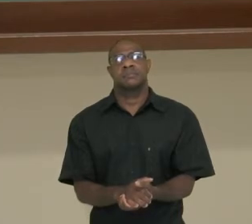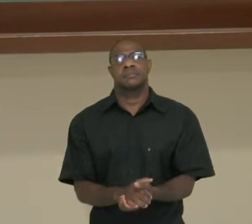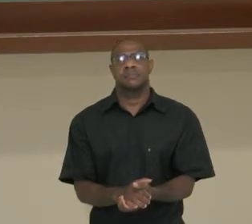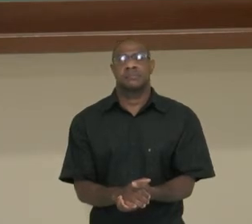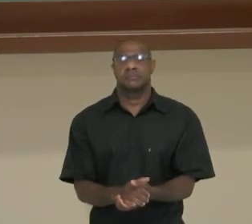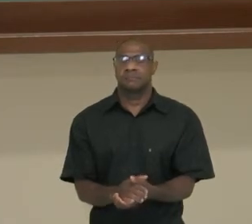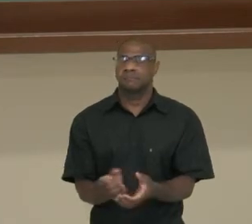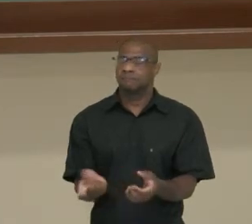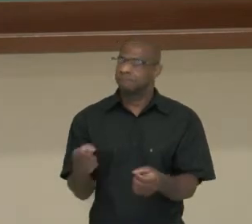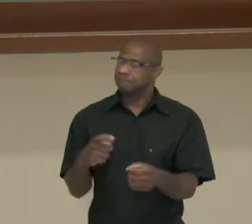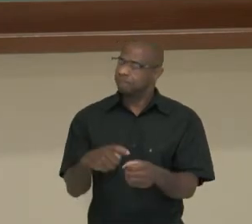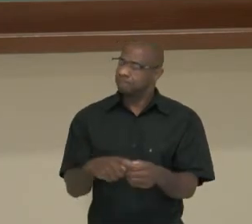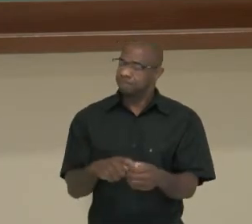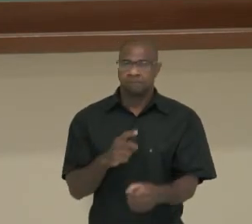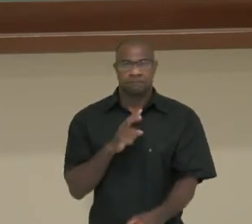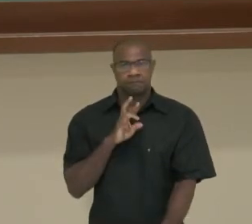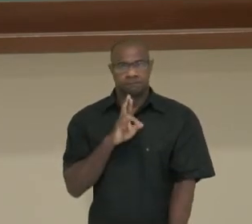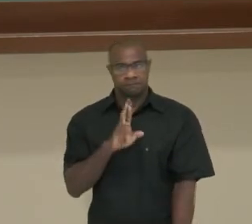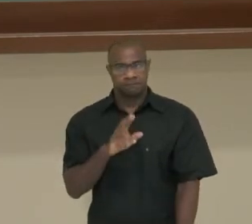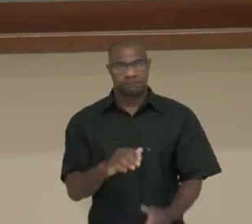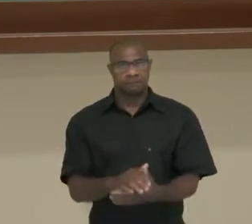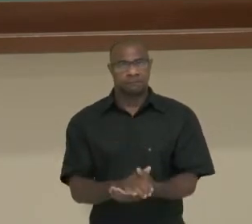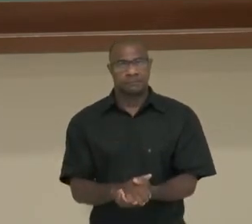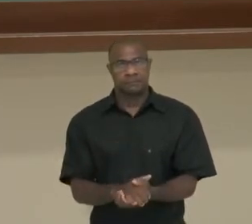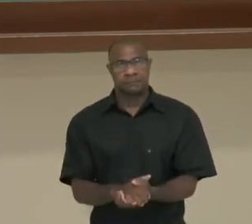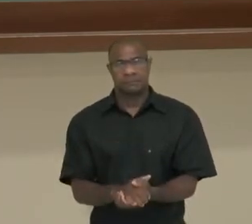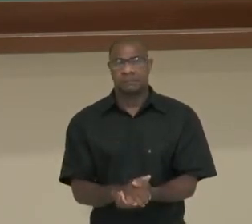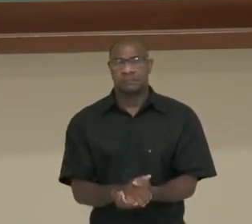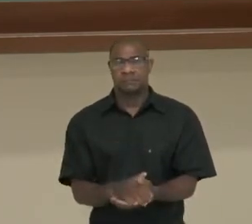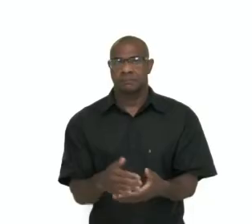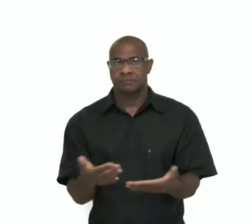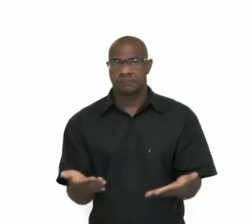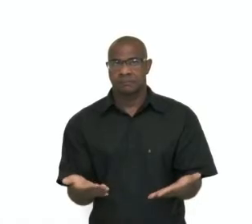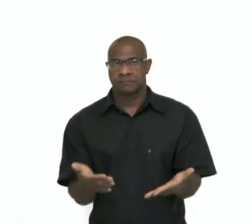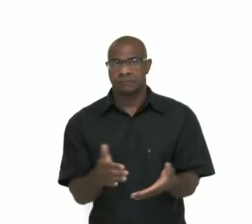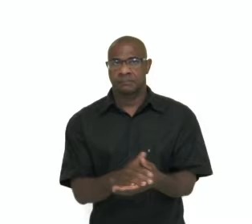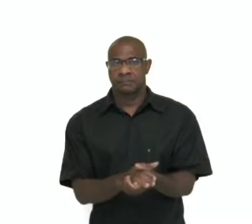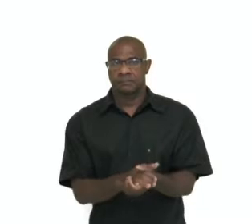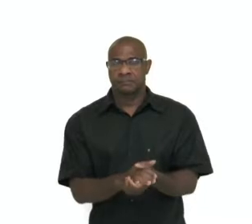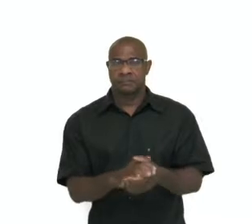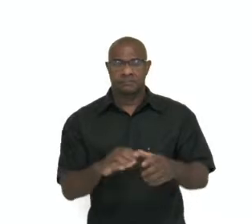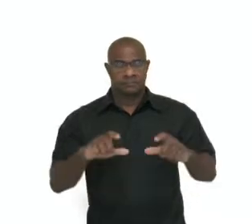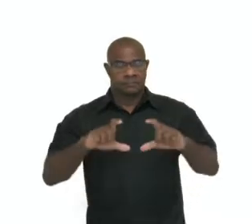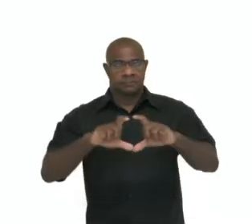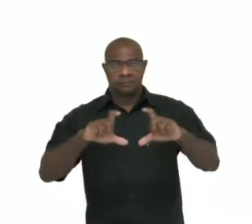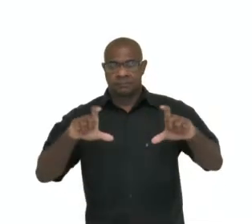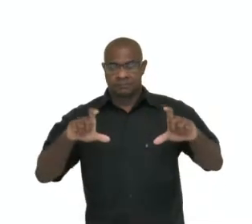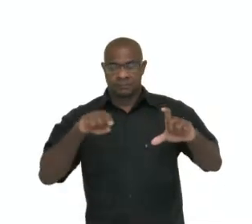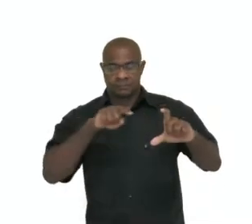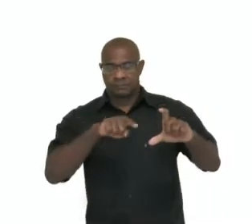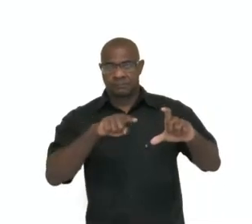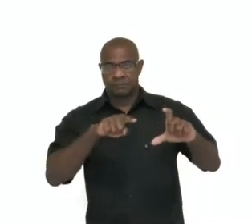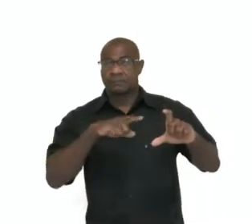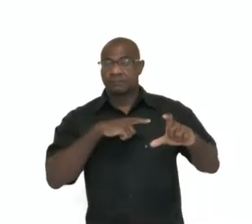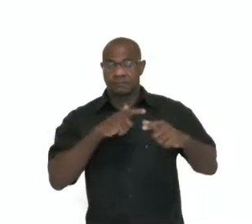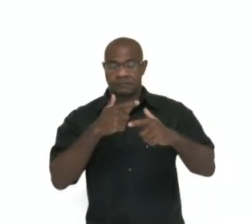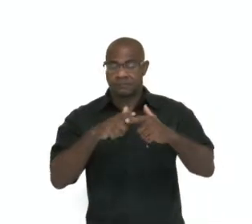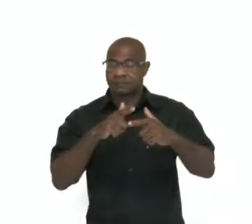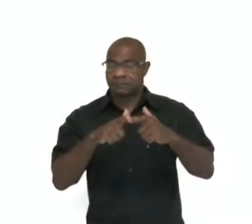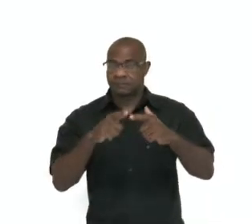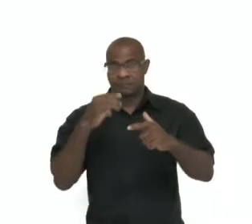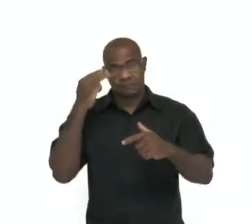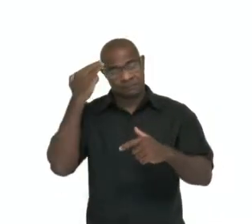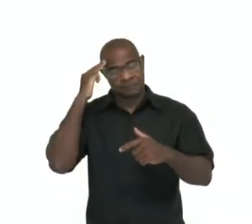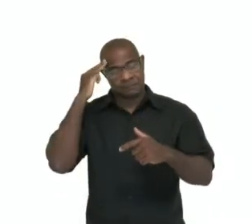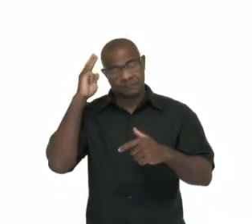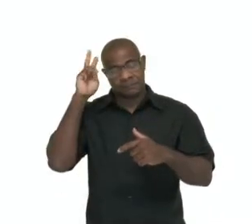Voltei gabaritar contigo a questão, olha só. O trecho traz a problemática da memória e do respeito aos mortos.